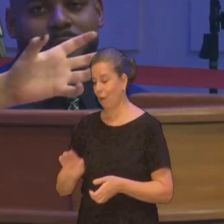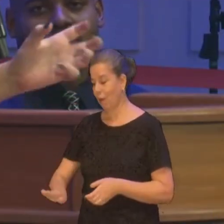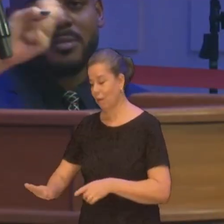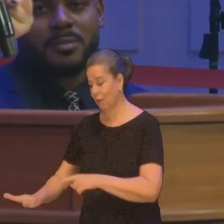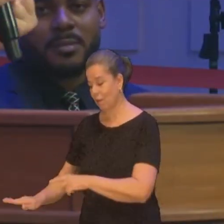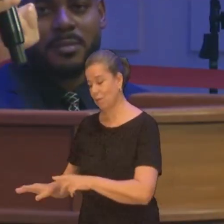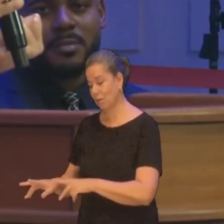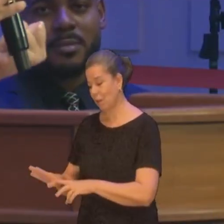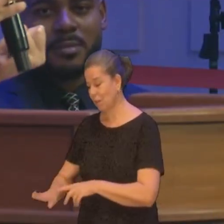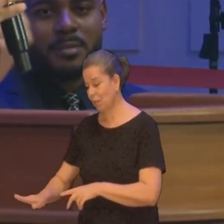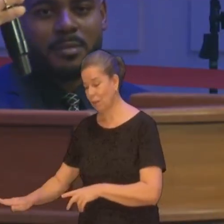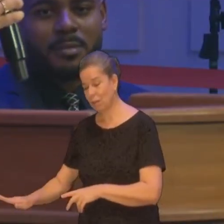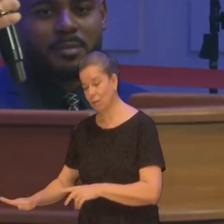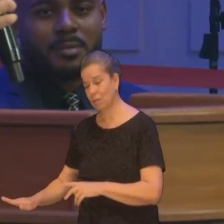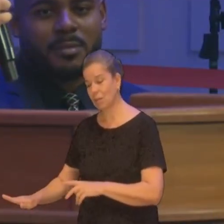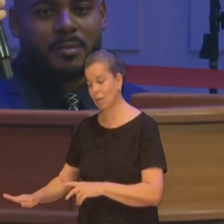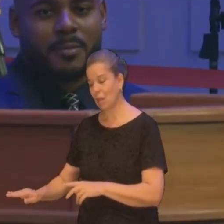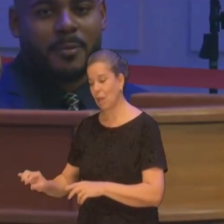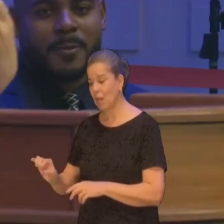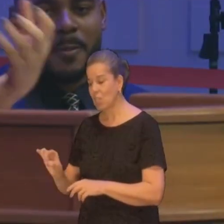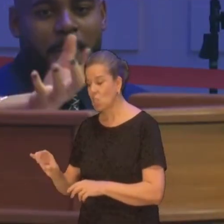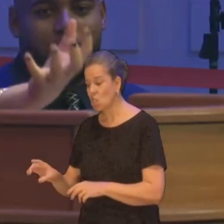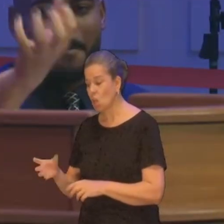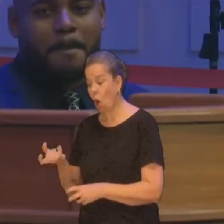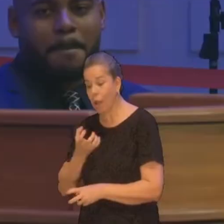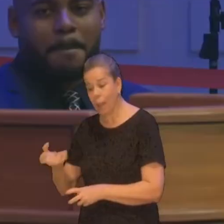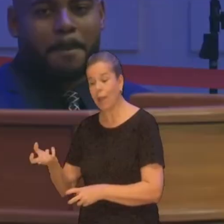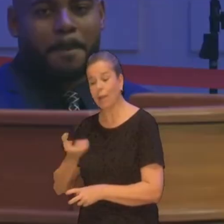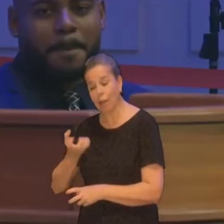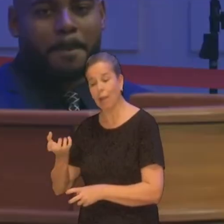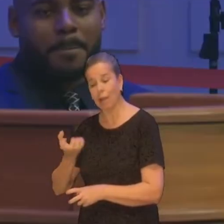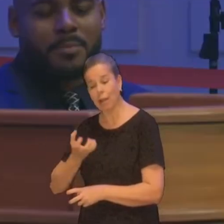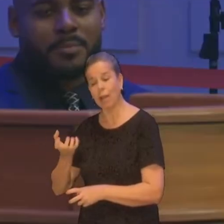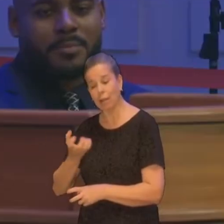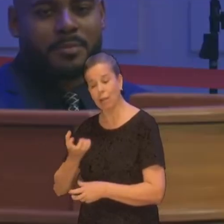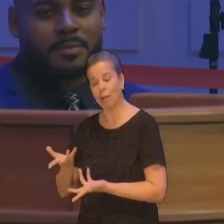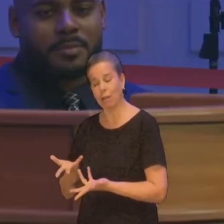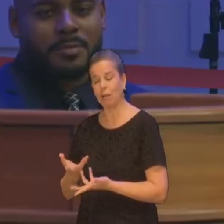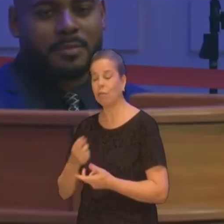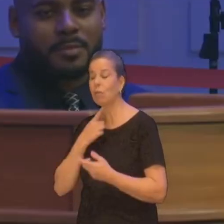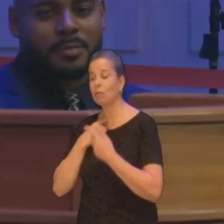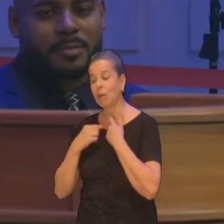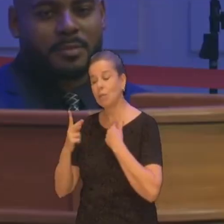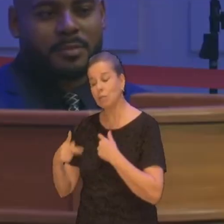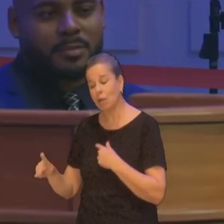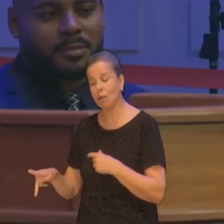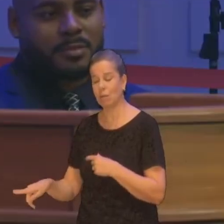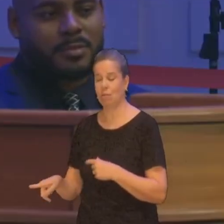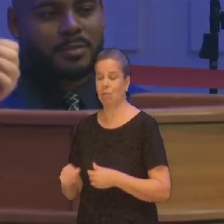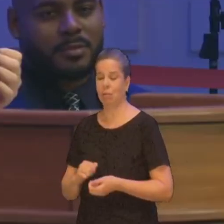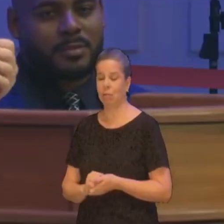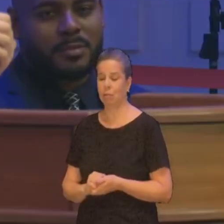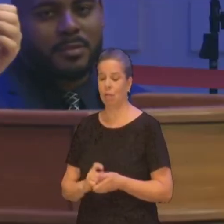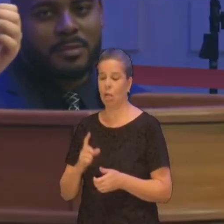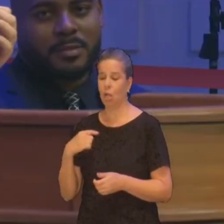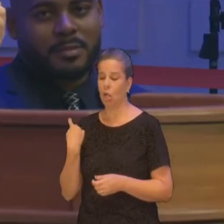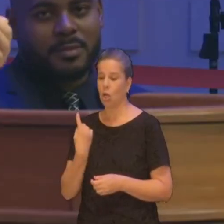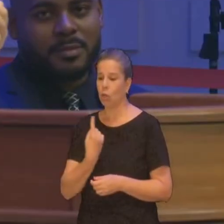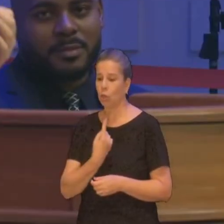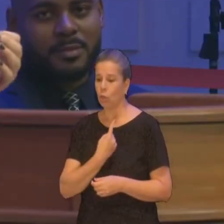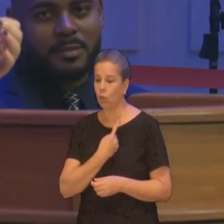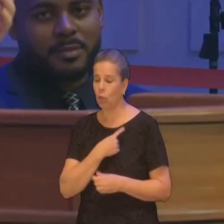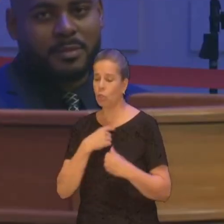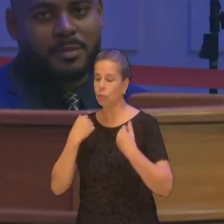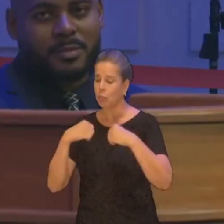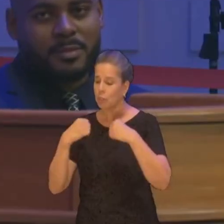forma que para ajudar o que ele quer. Ele vai querer o próprio benefício. Mas a gente é ensinado a conhecer cada